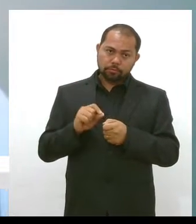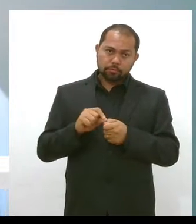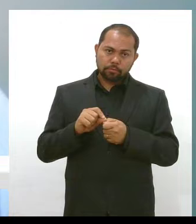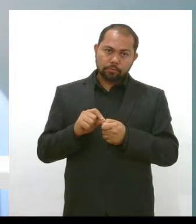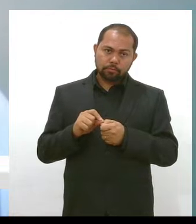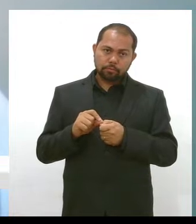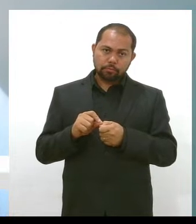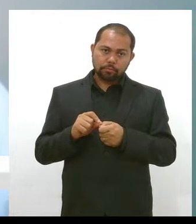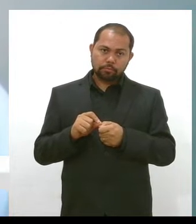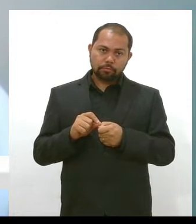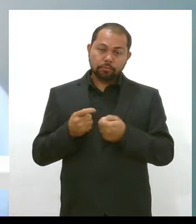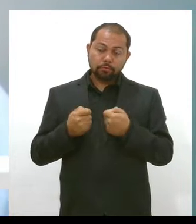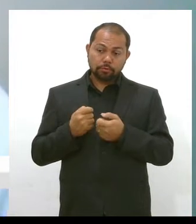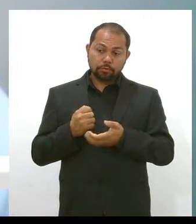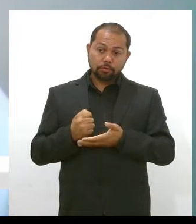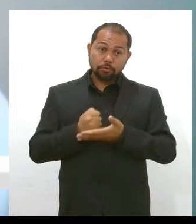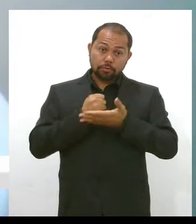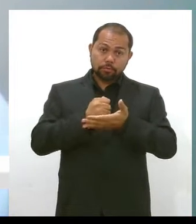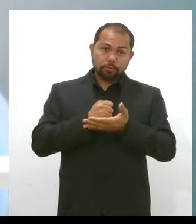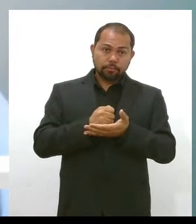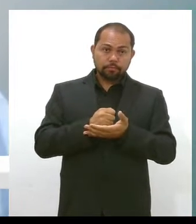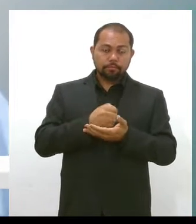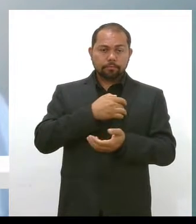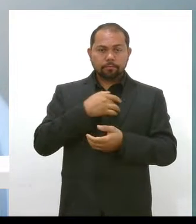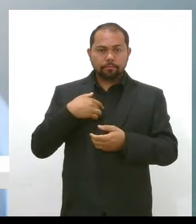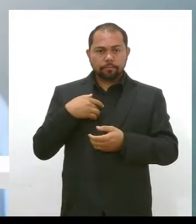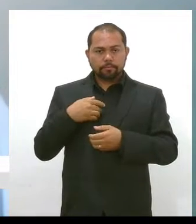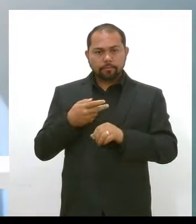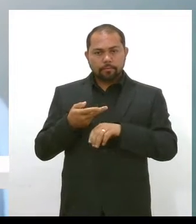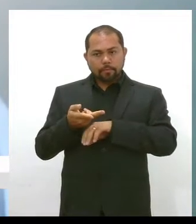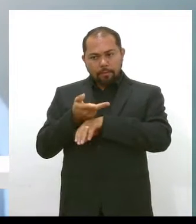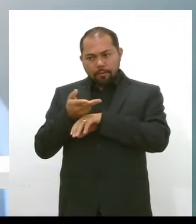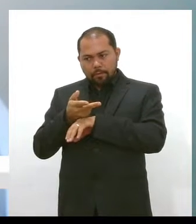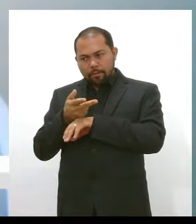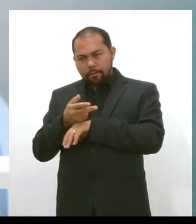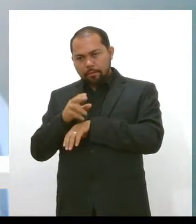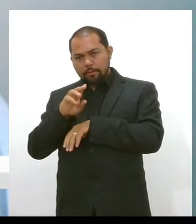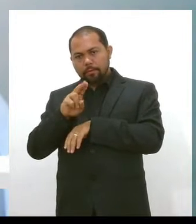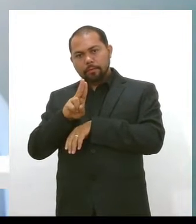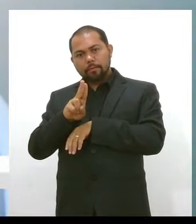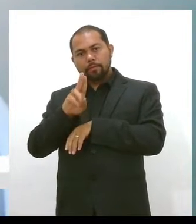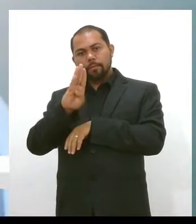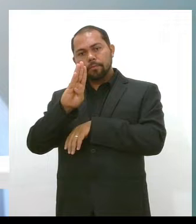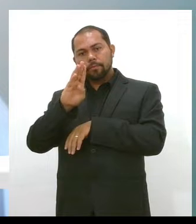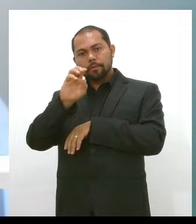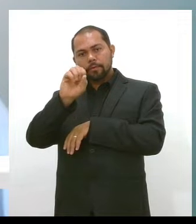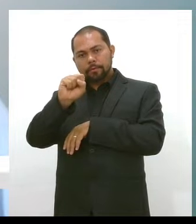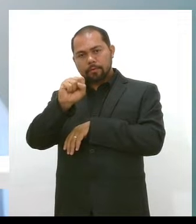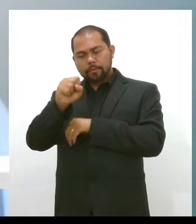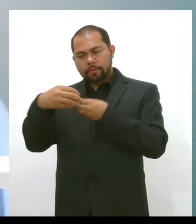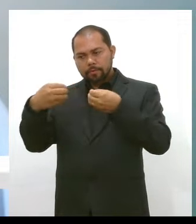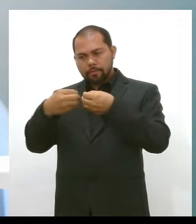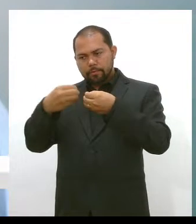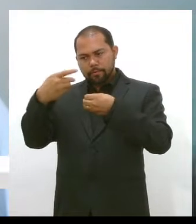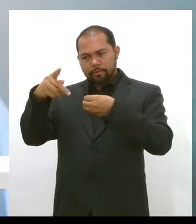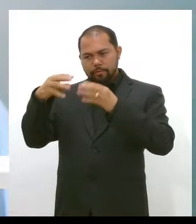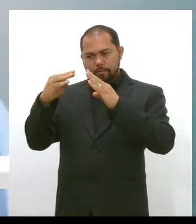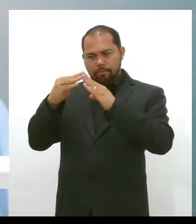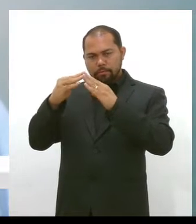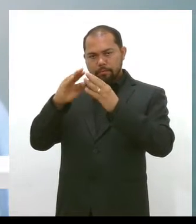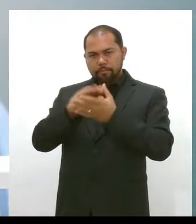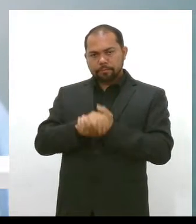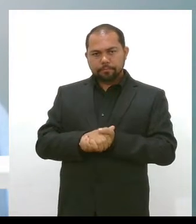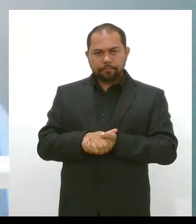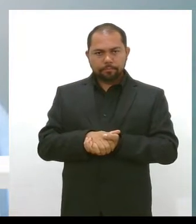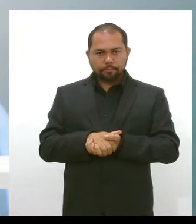é procurar a unidade básica próxima à sua residência. Então, ali ele vai ter o atendimento